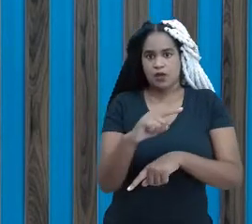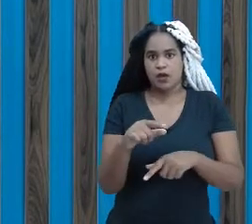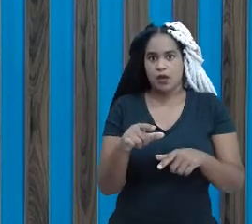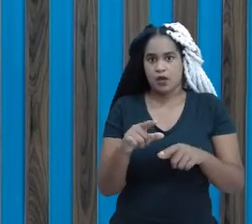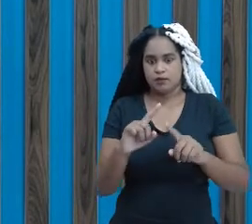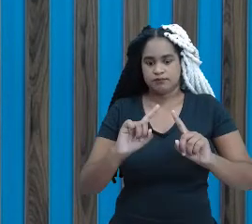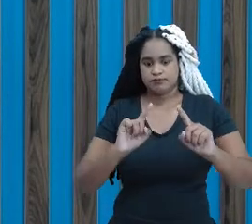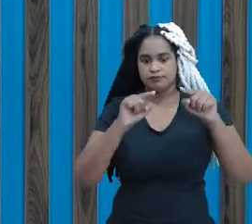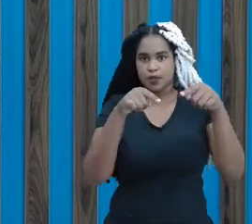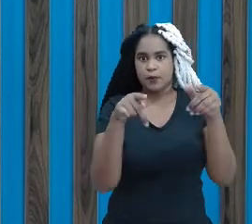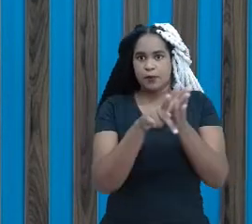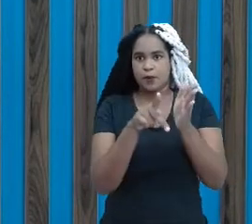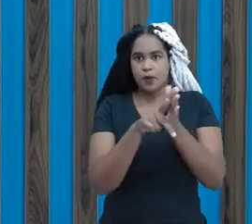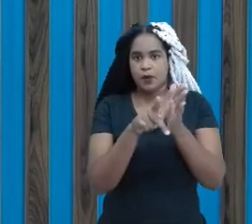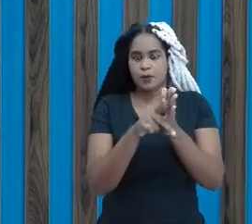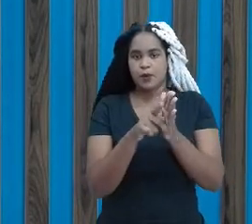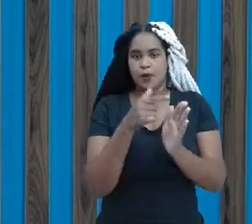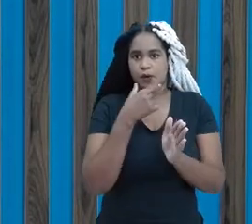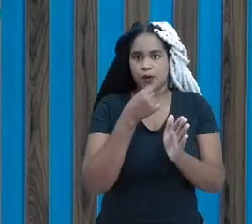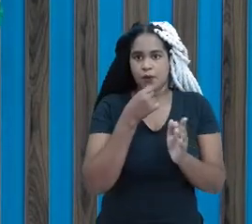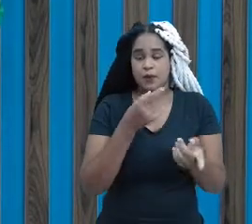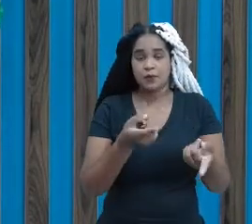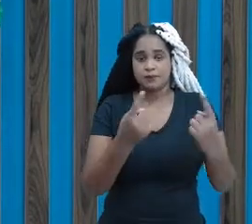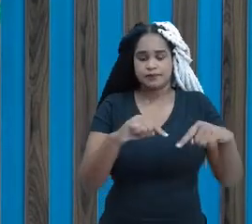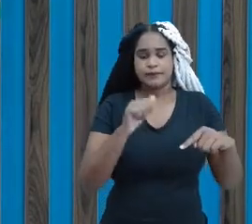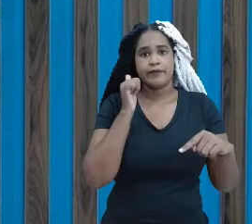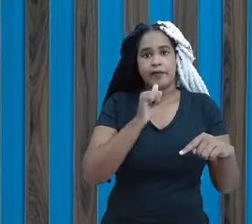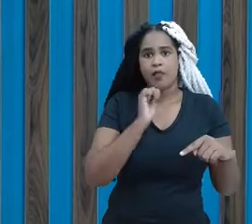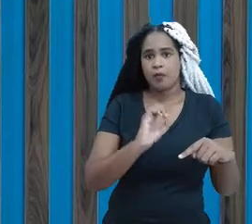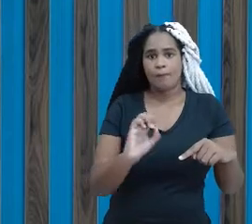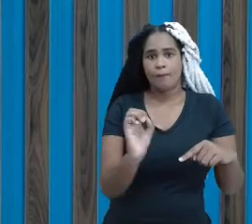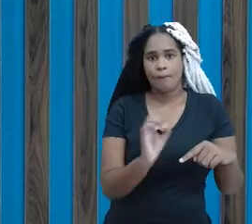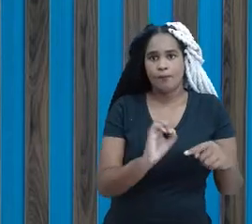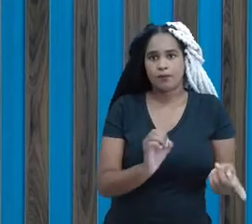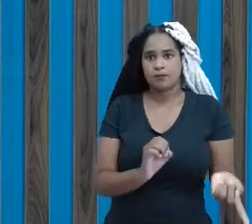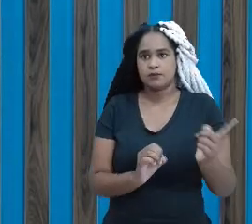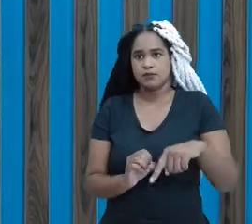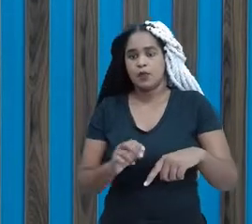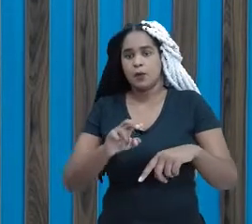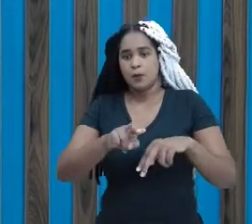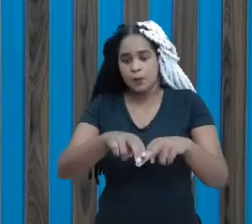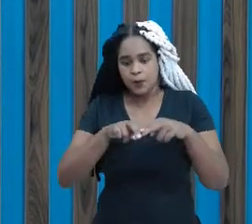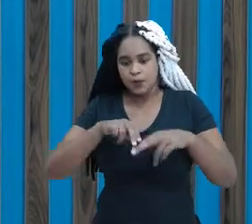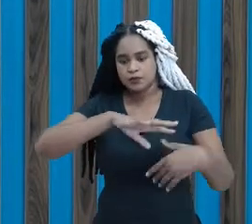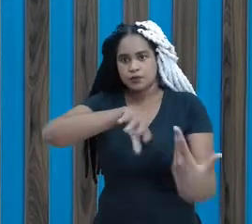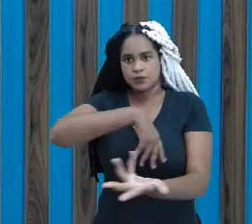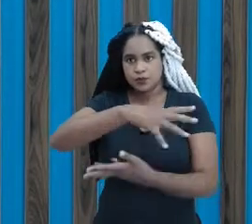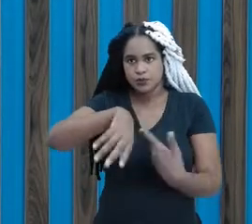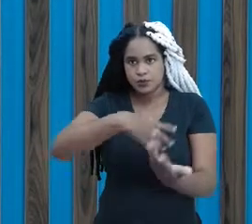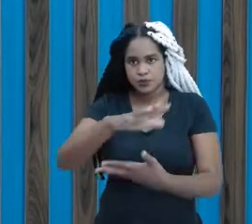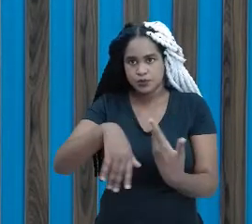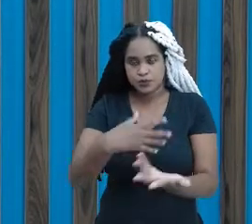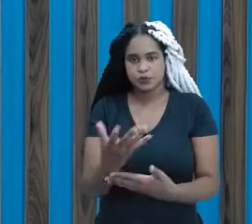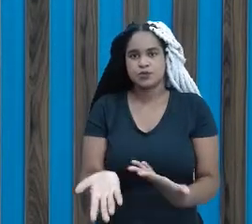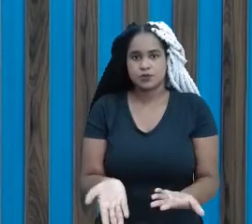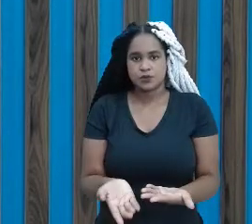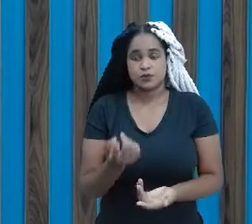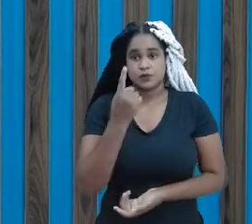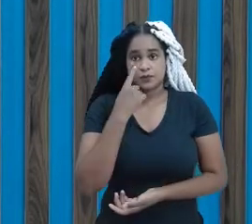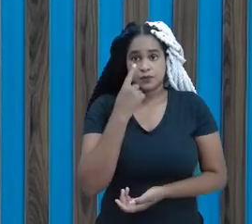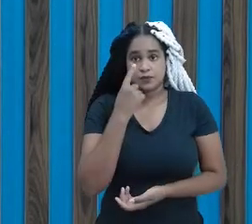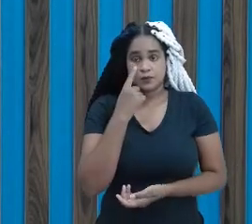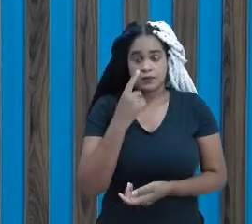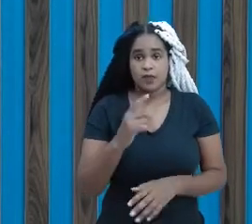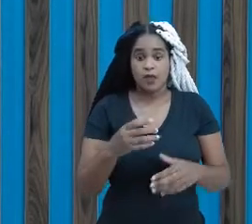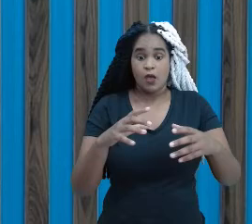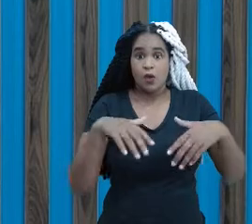gameta masculino, do gameta feminino não veio nada, porque o outro X, ele foi carregado pelo outro gameta, né? Então,